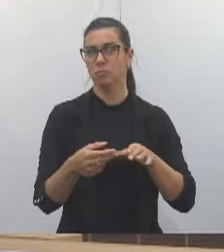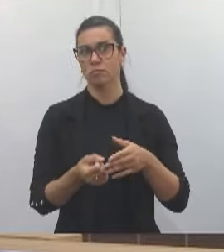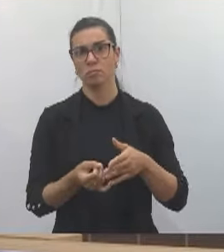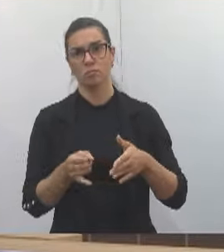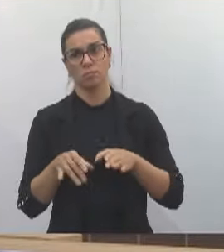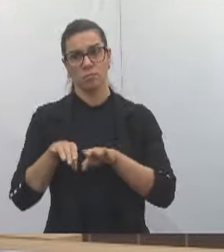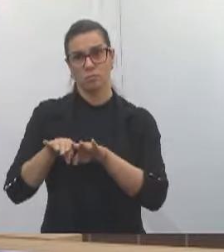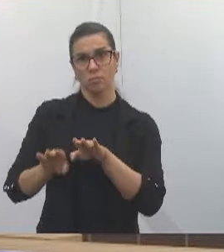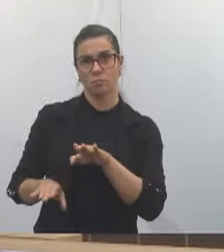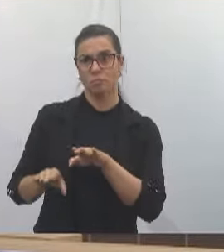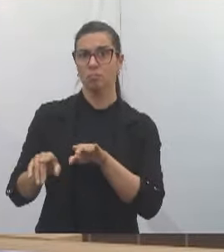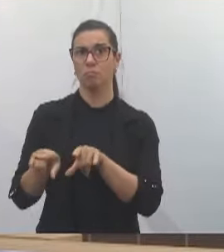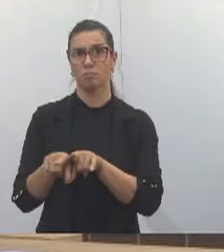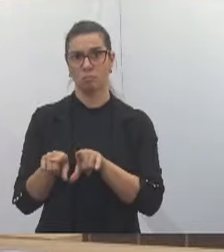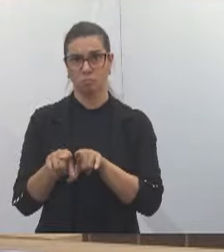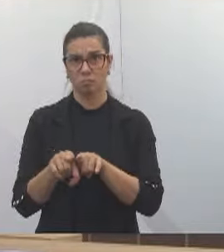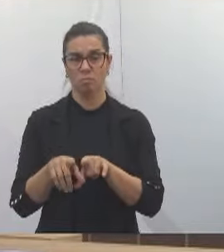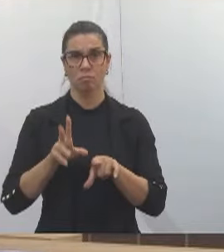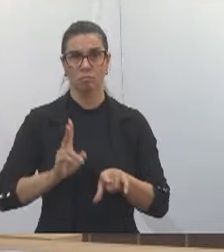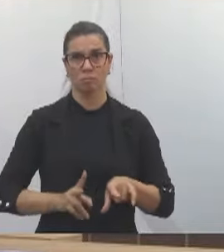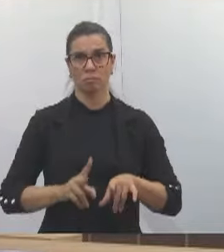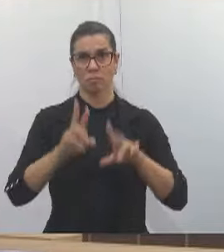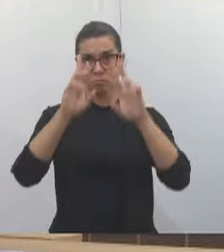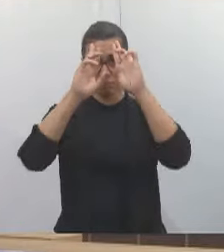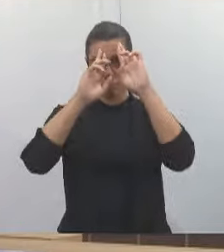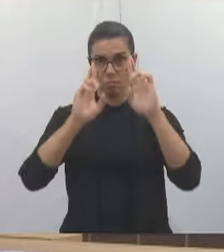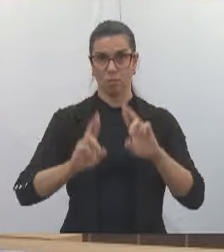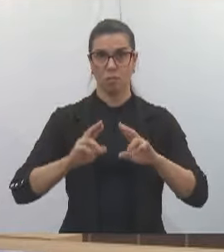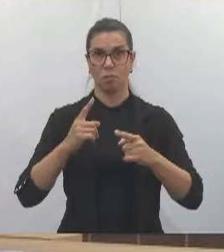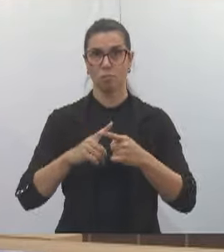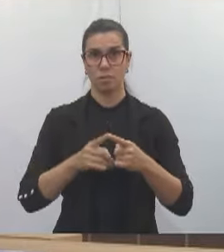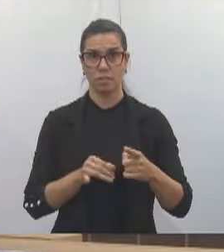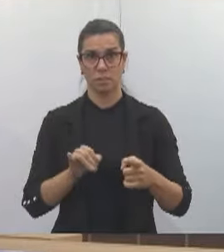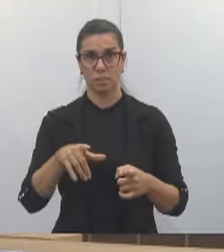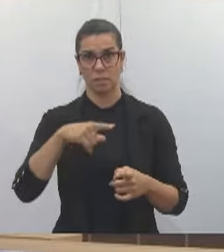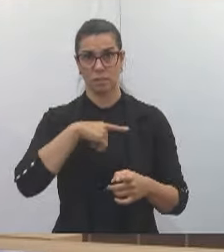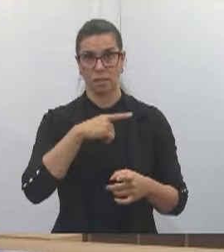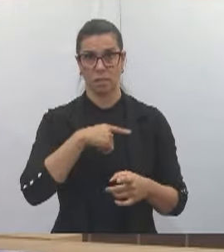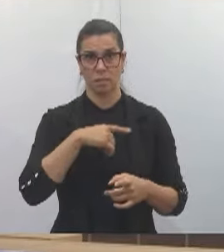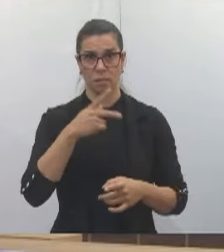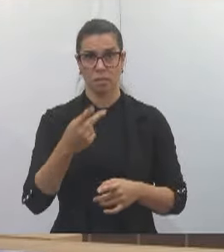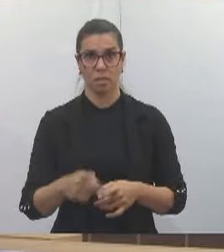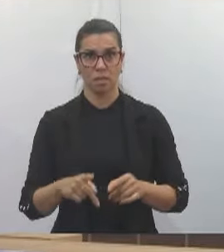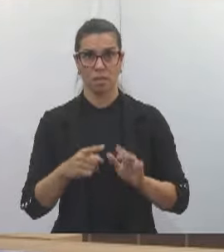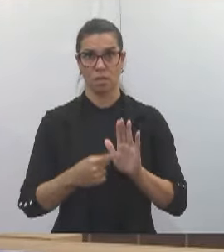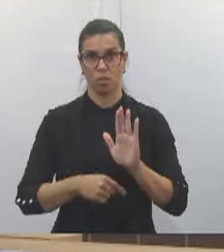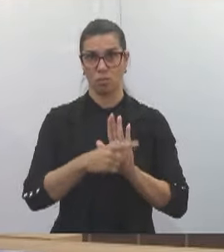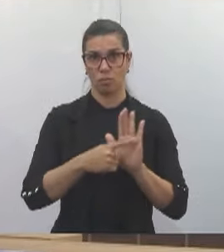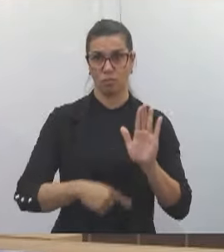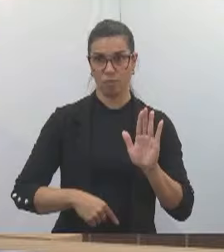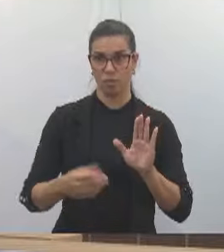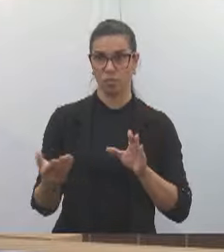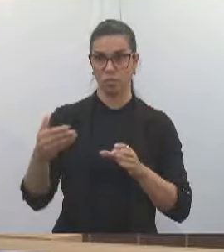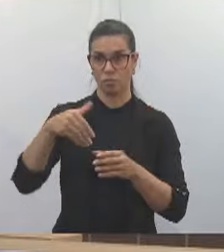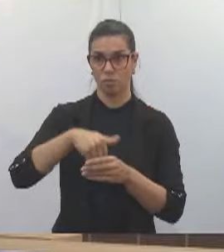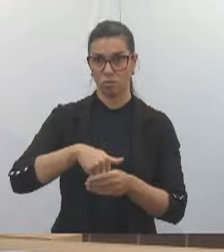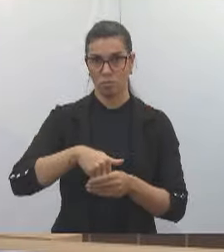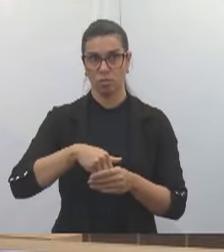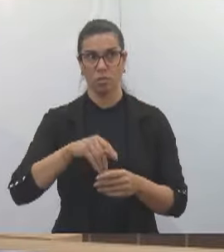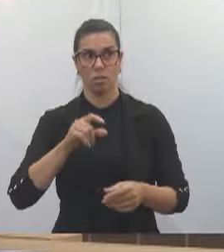critério. Sempre com coerência. Porque se a gente tivesse aqui votando um veto, vamos mudar só de